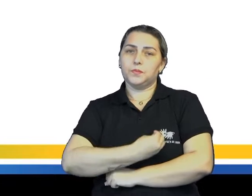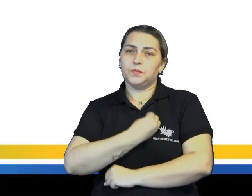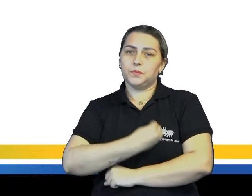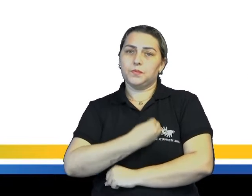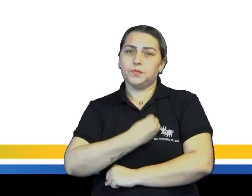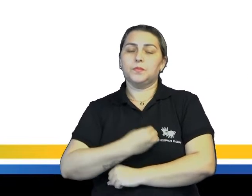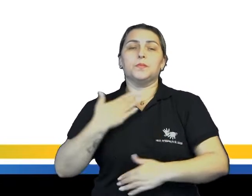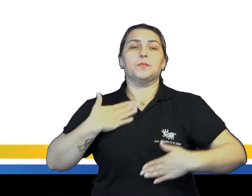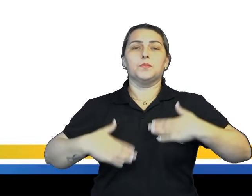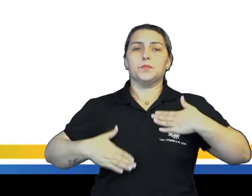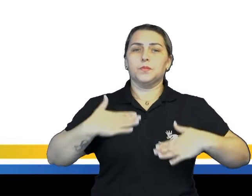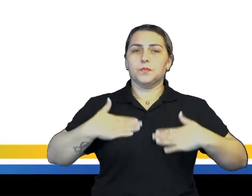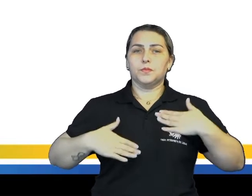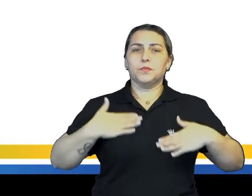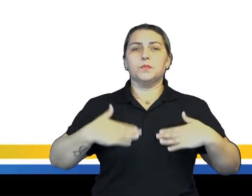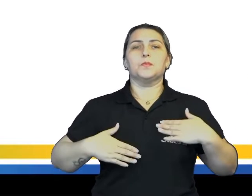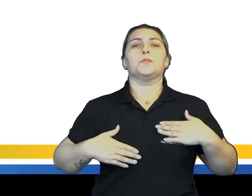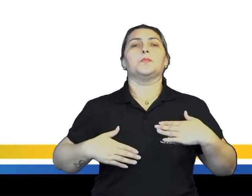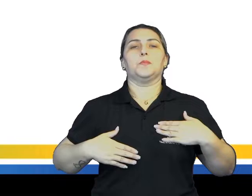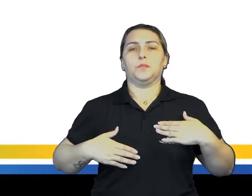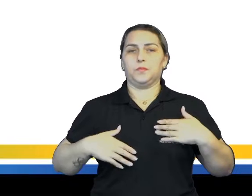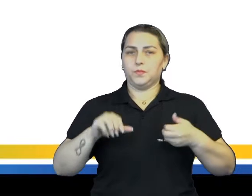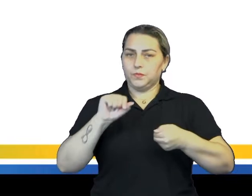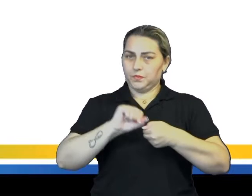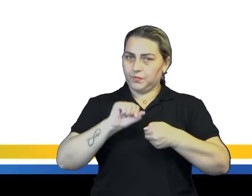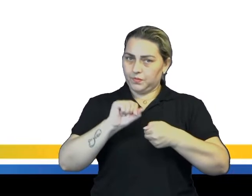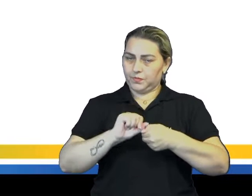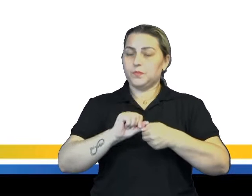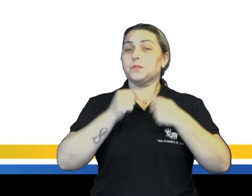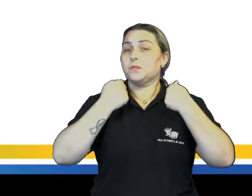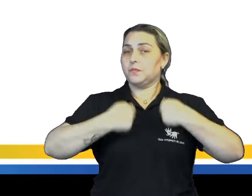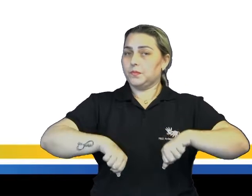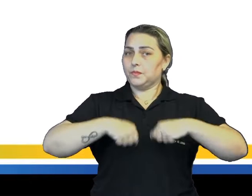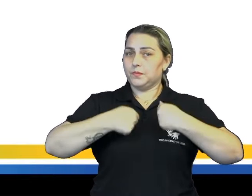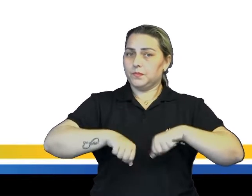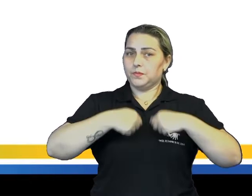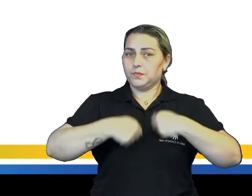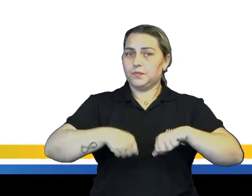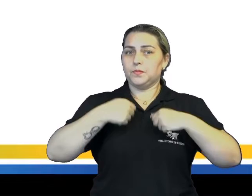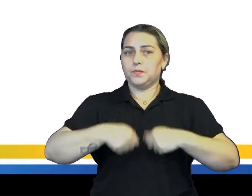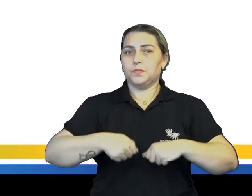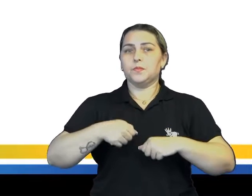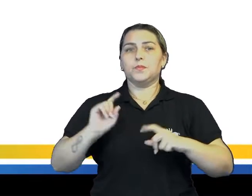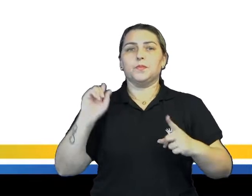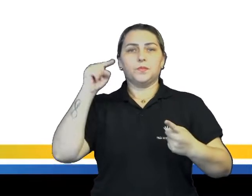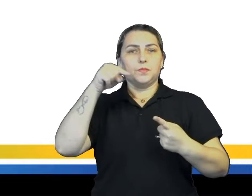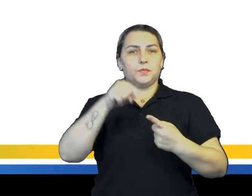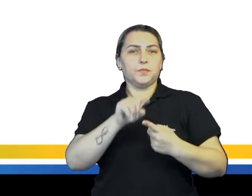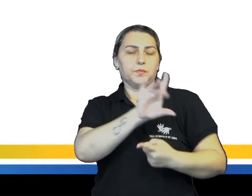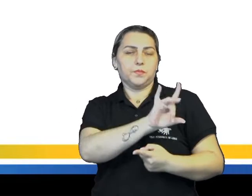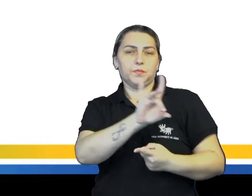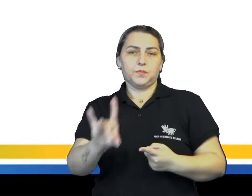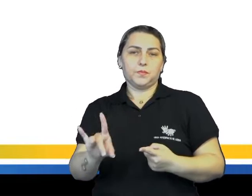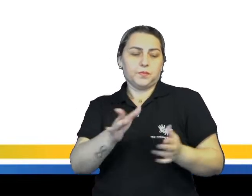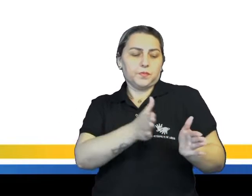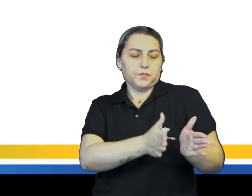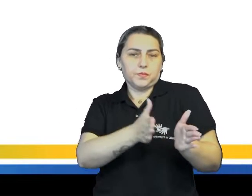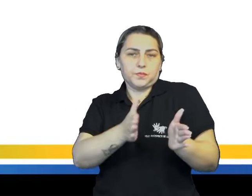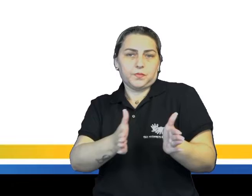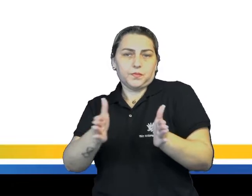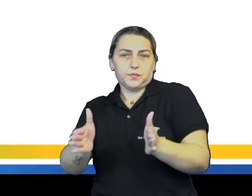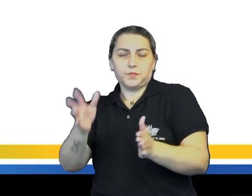qual o corpo humano era moldado para atender às necessidades e objetivos de cada época